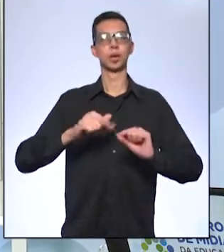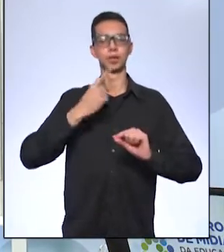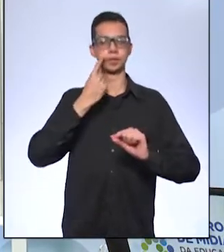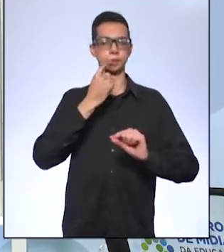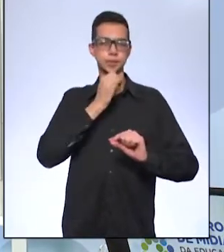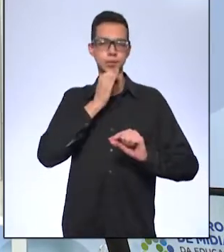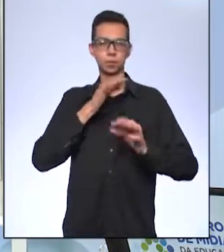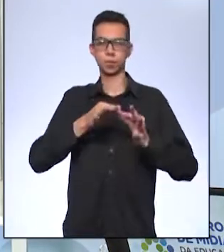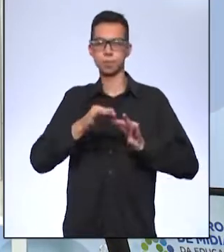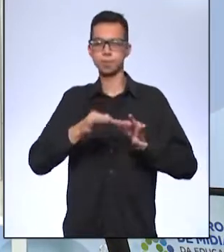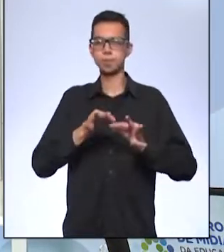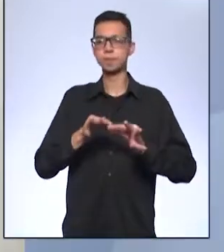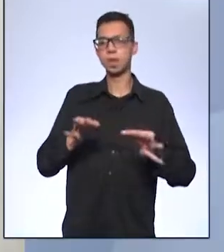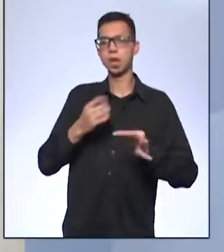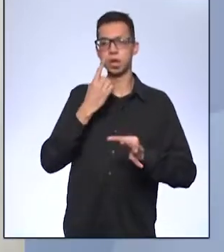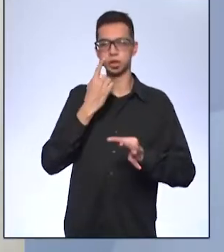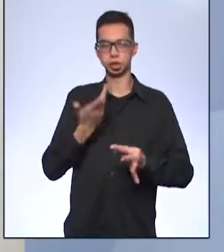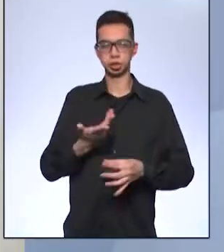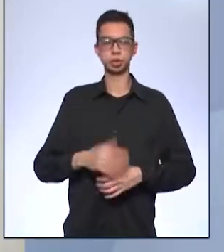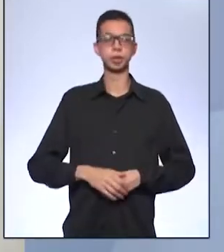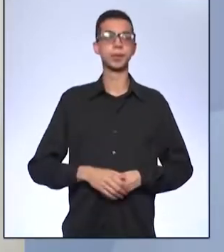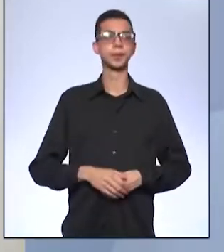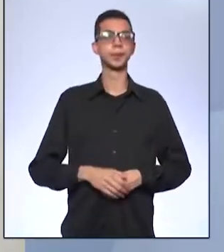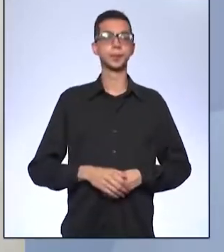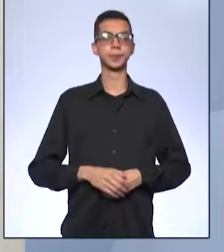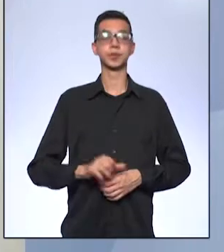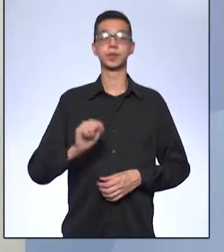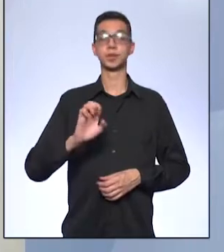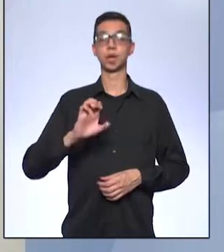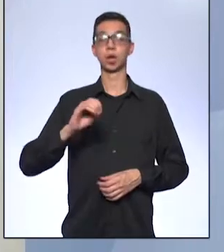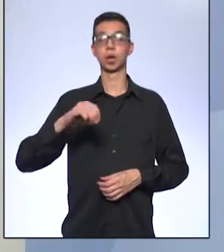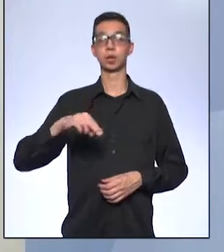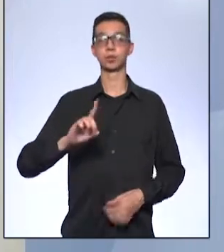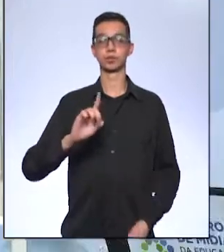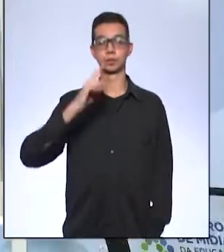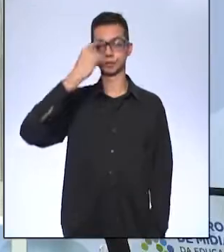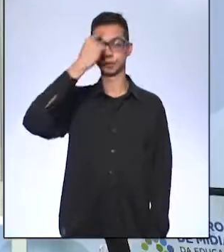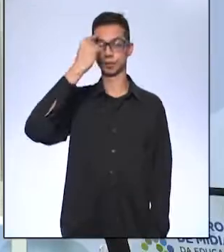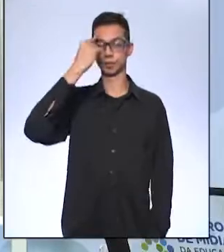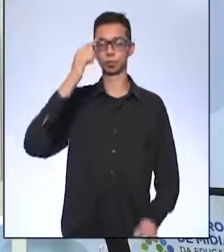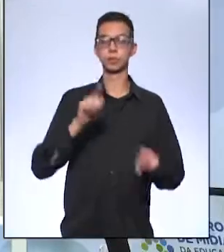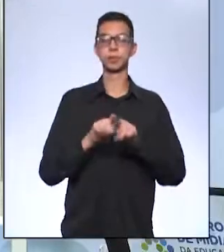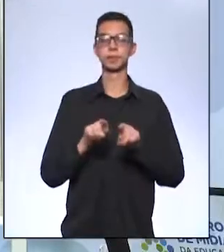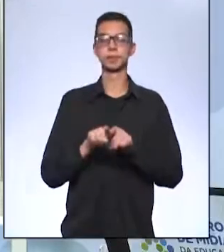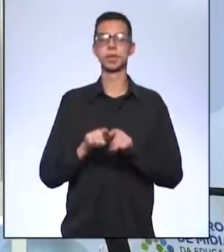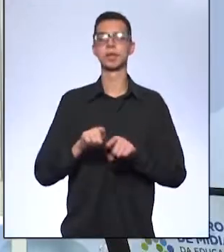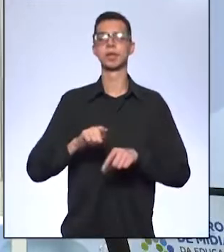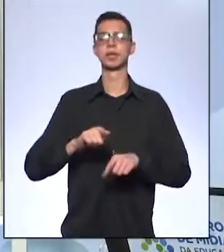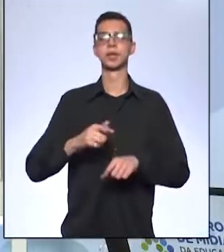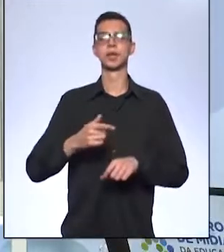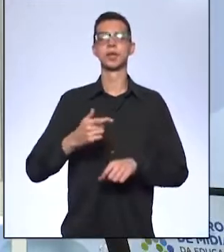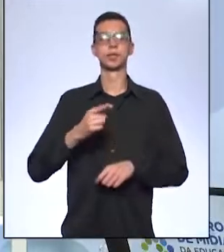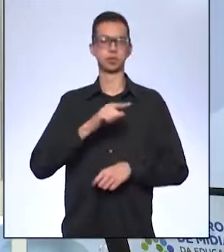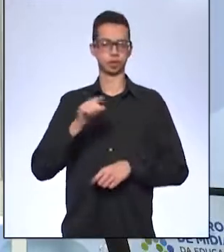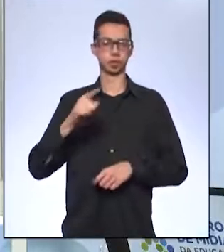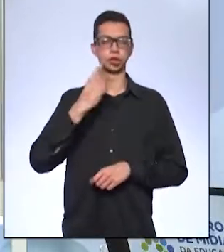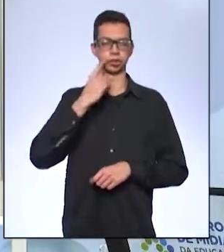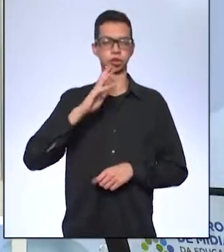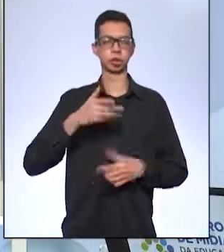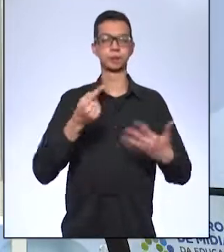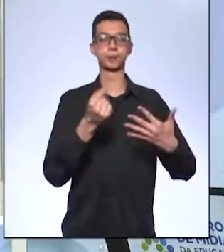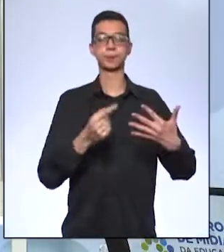ser segundo de tempo. When, que é o quando, que vocês já viram também. Depois, a gente viu